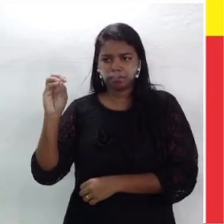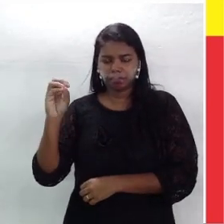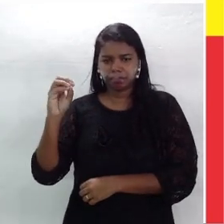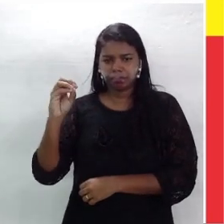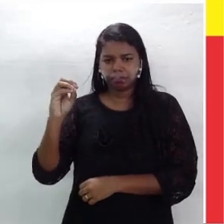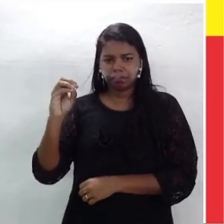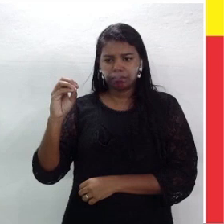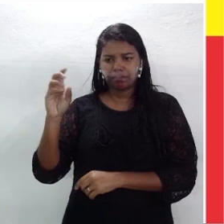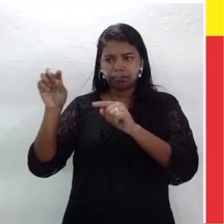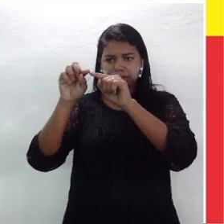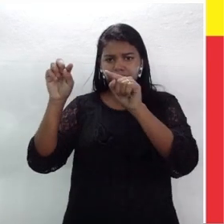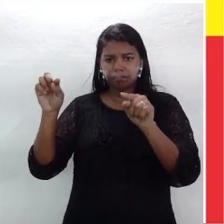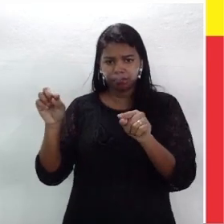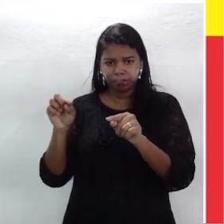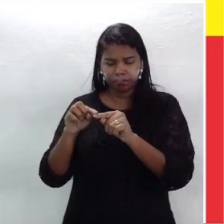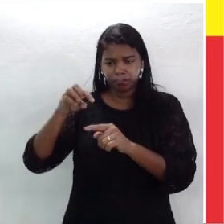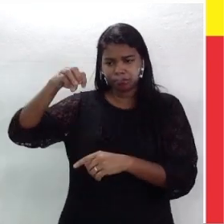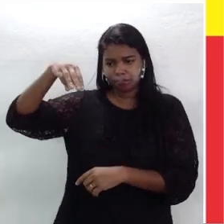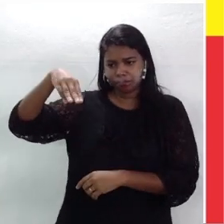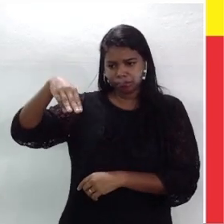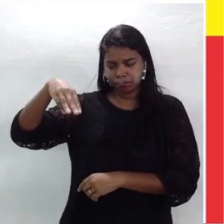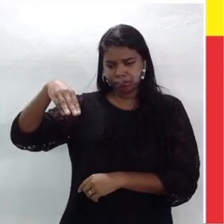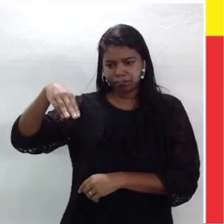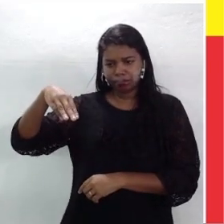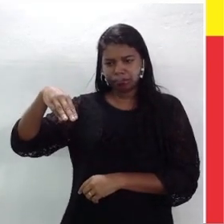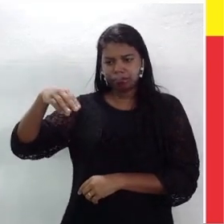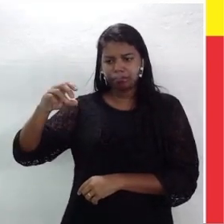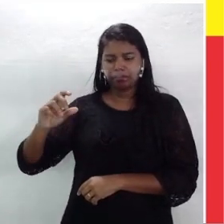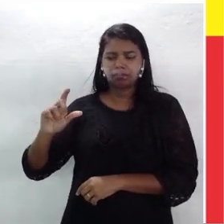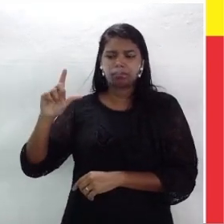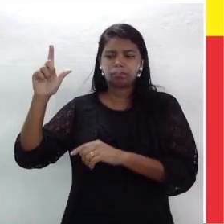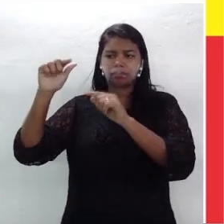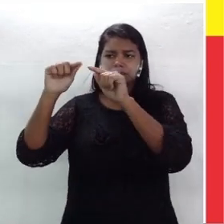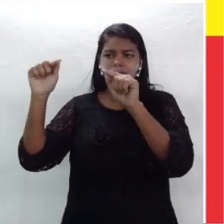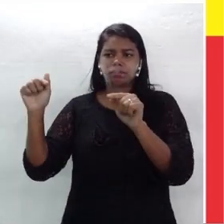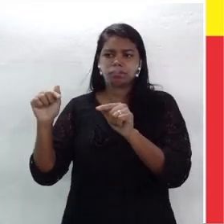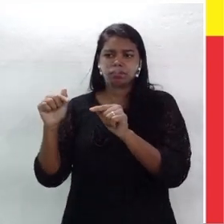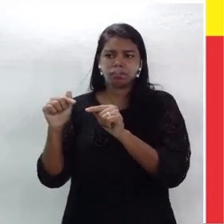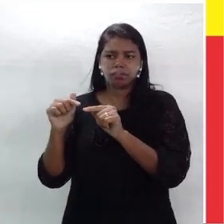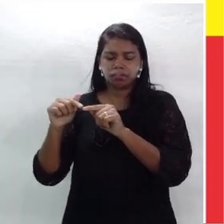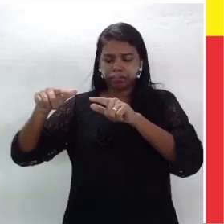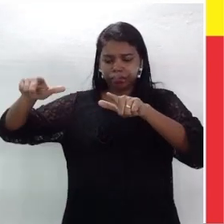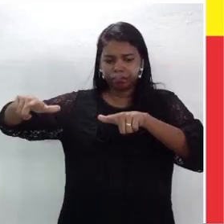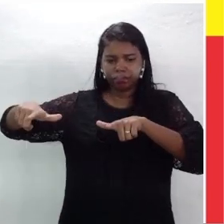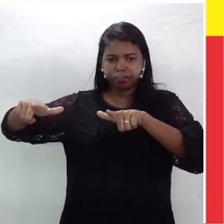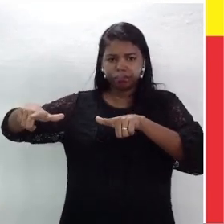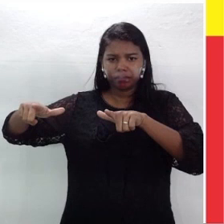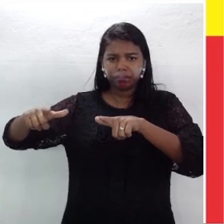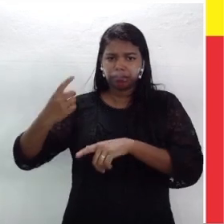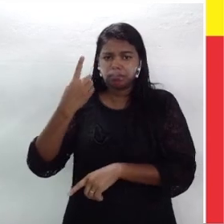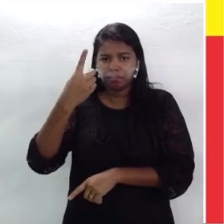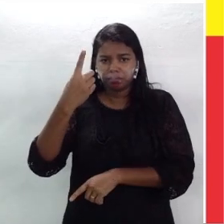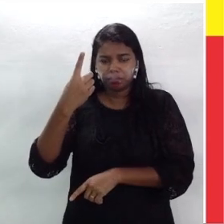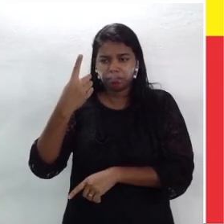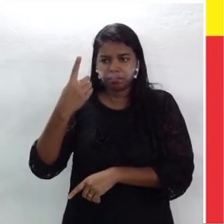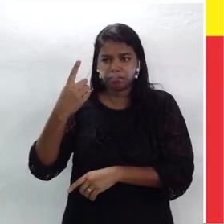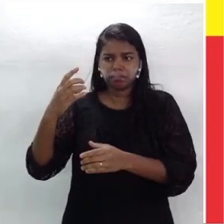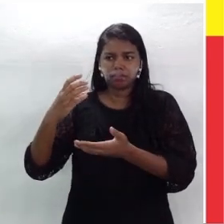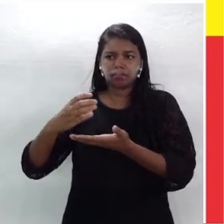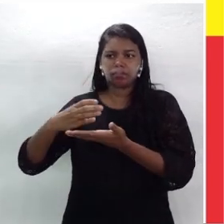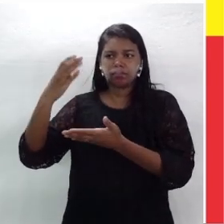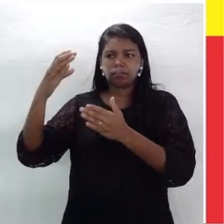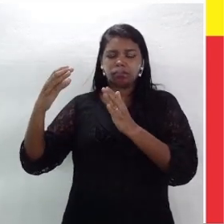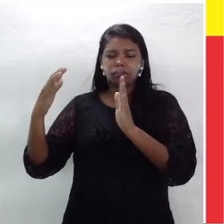cúbico, representado aí, m elevado ao cubo, é a medida correspondente ao espaço ocupado por um cubo com